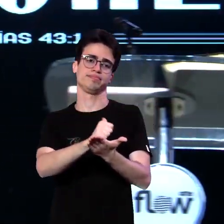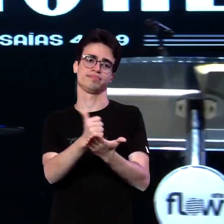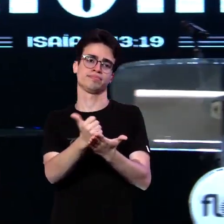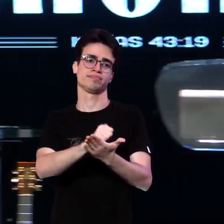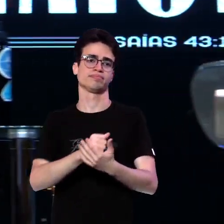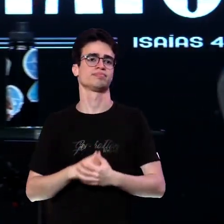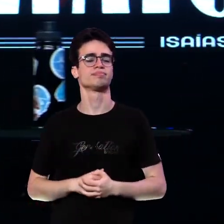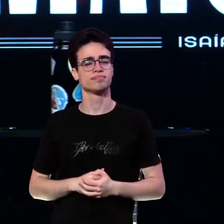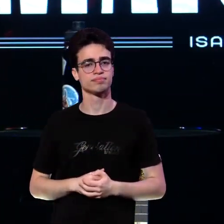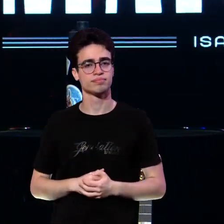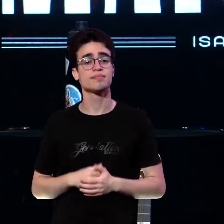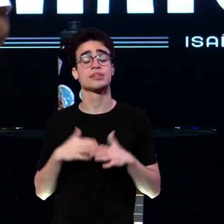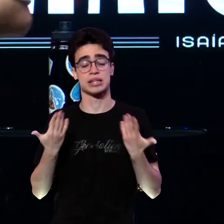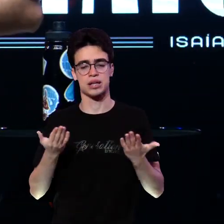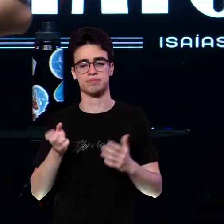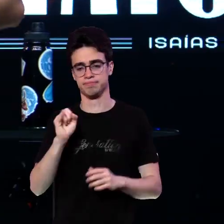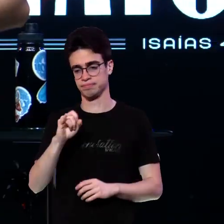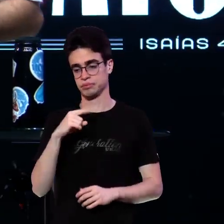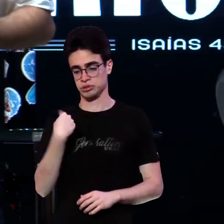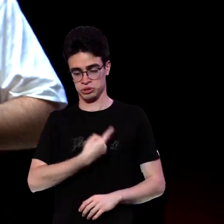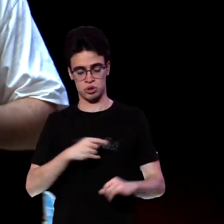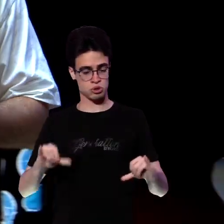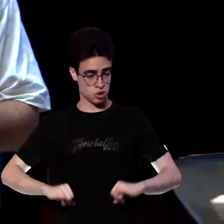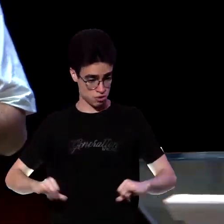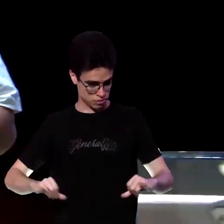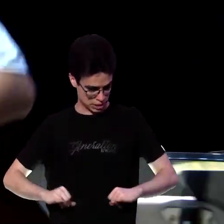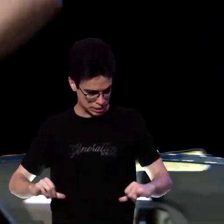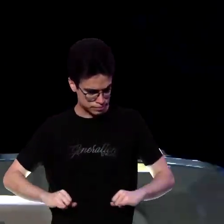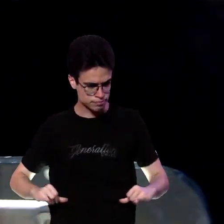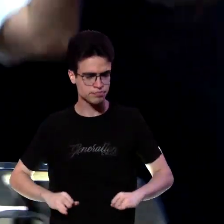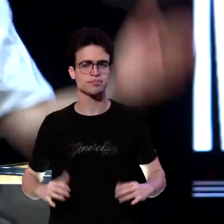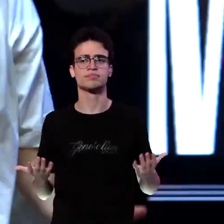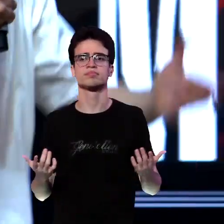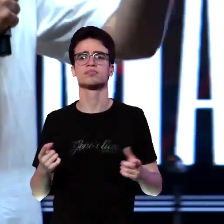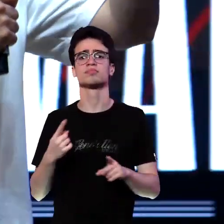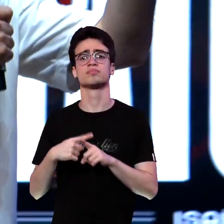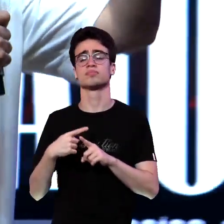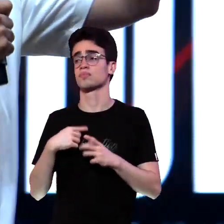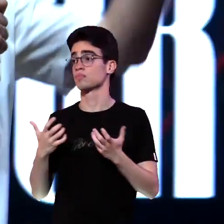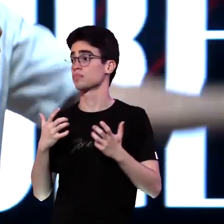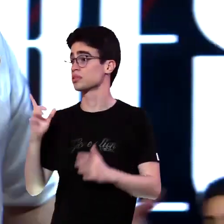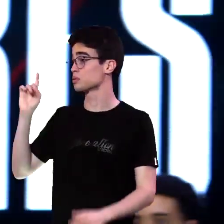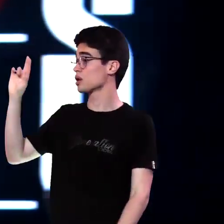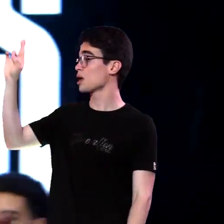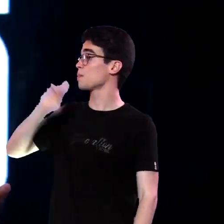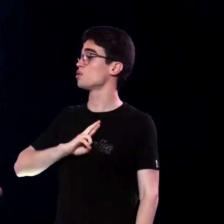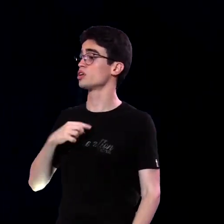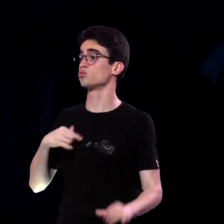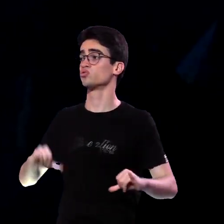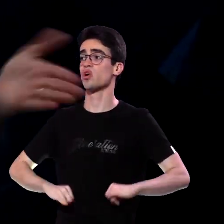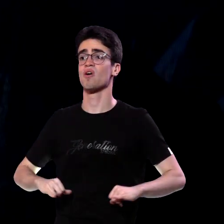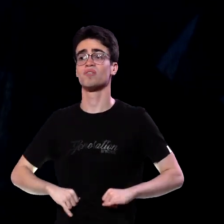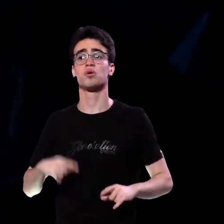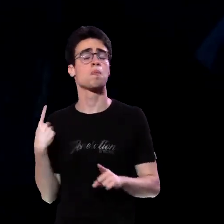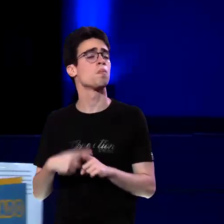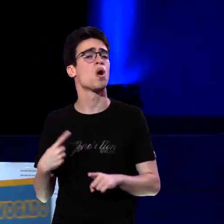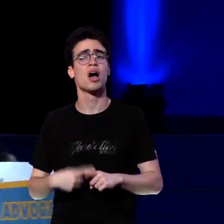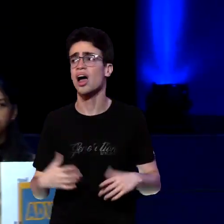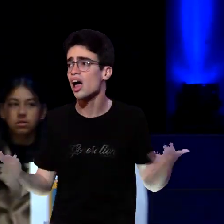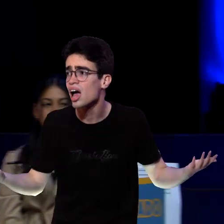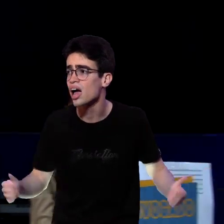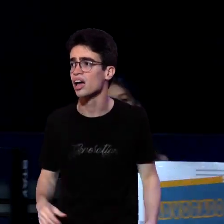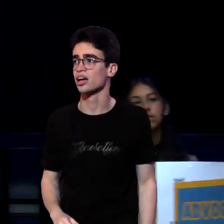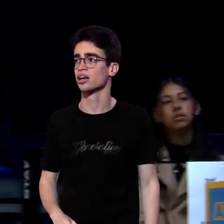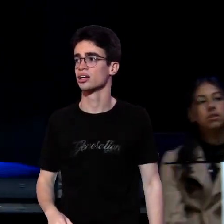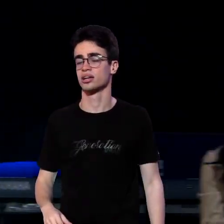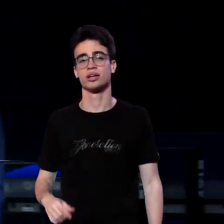quando a gente sofre, a gente quer que Deus responda o porquê a gente está sofrendo. E se você ler a vida